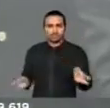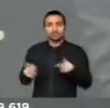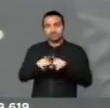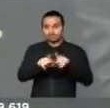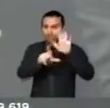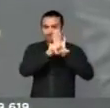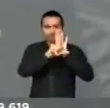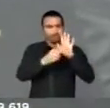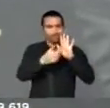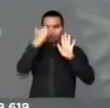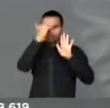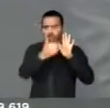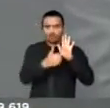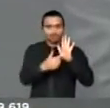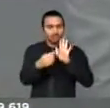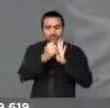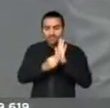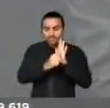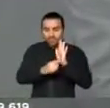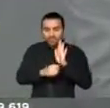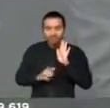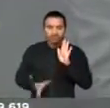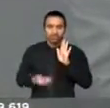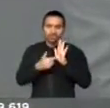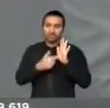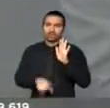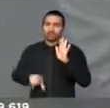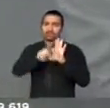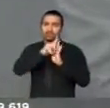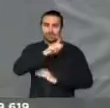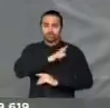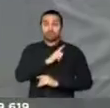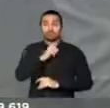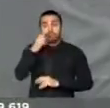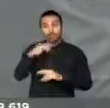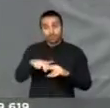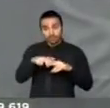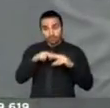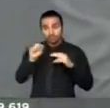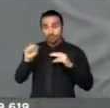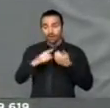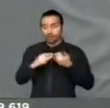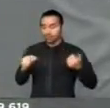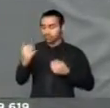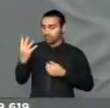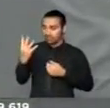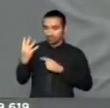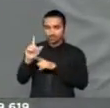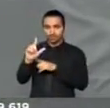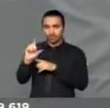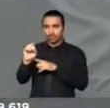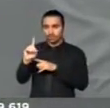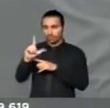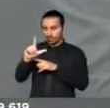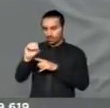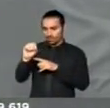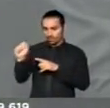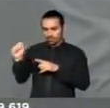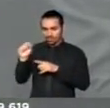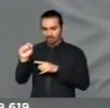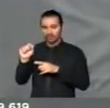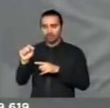lei positivada. Portanto, o que fizeram no artigo 4º da LOA, da Lei Orçamentária